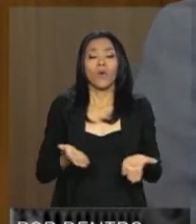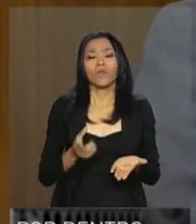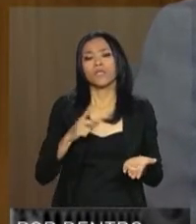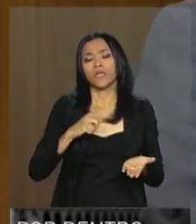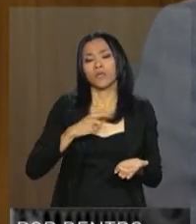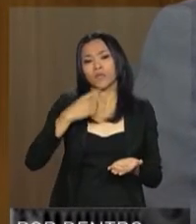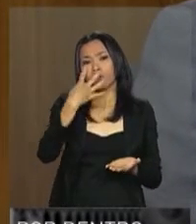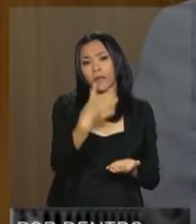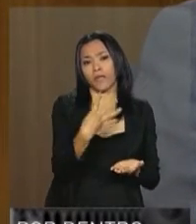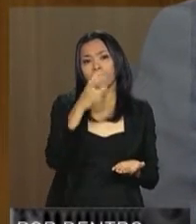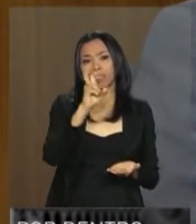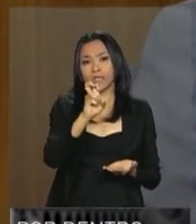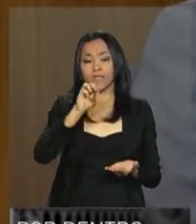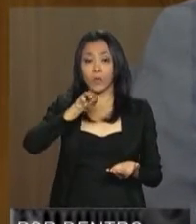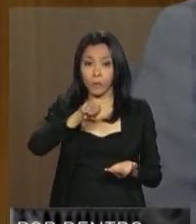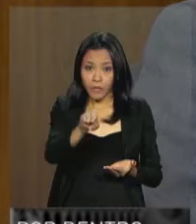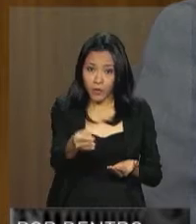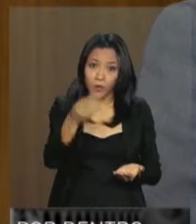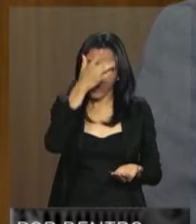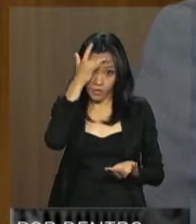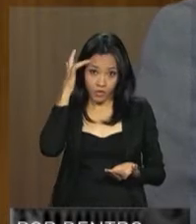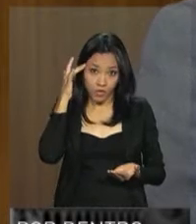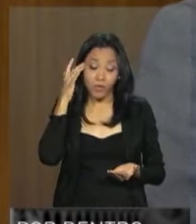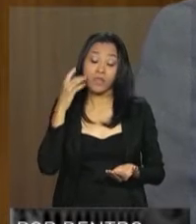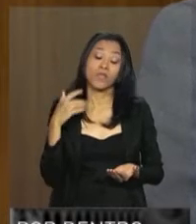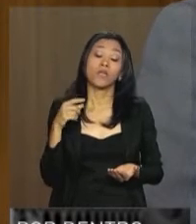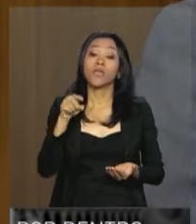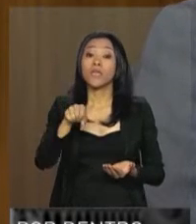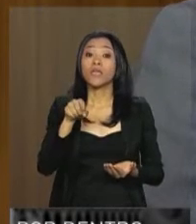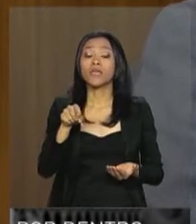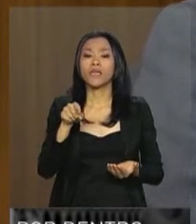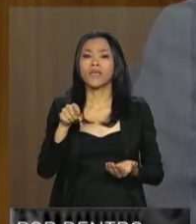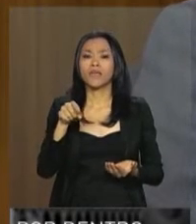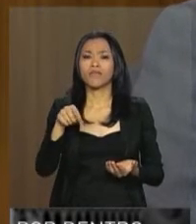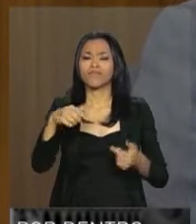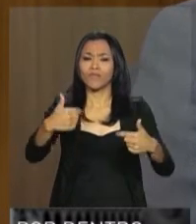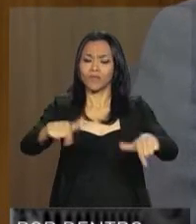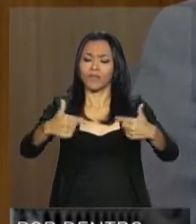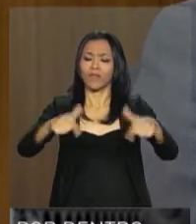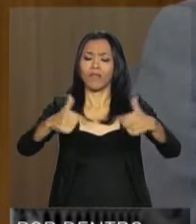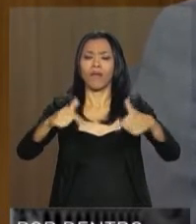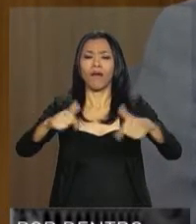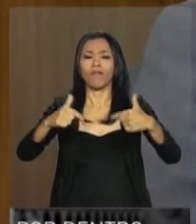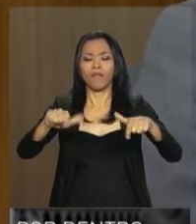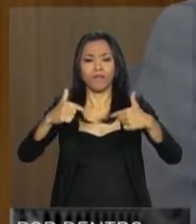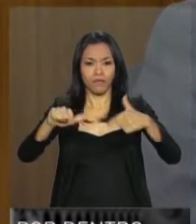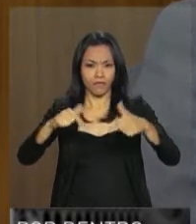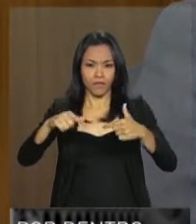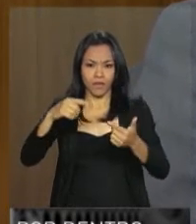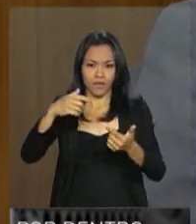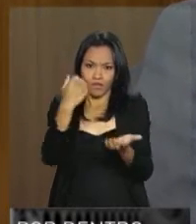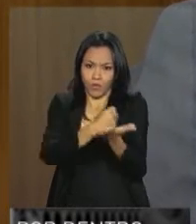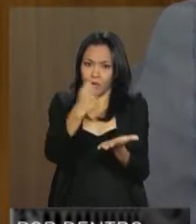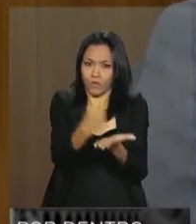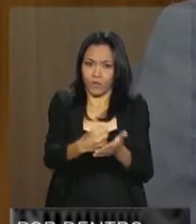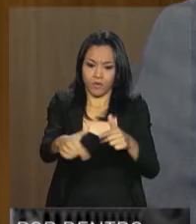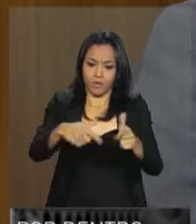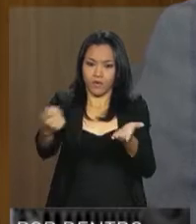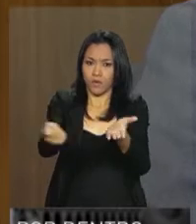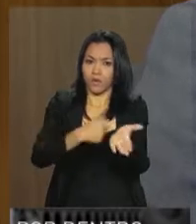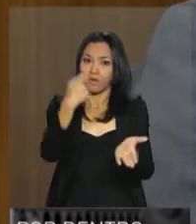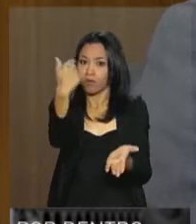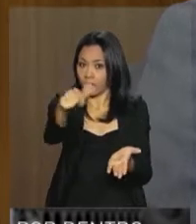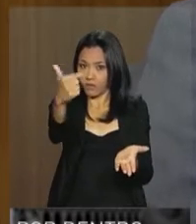de trabalhadores na informalidade que de fato já prestam essa modalidade de serviço tendo mais do que um